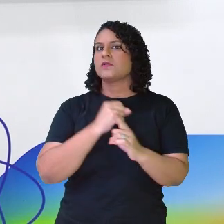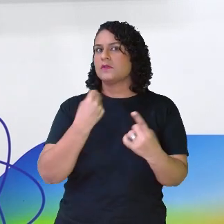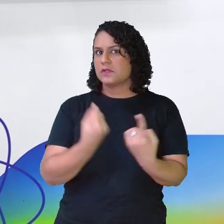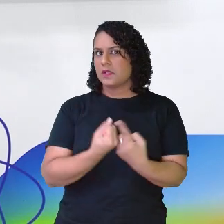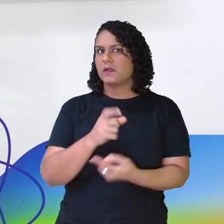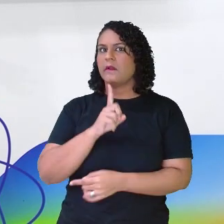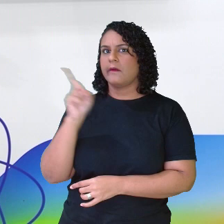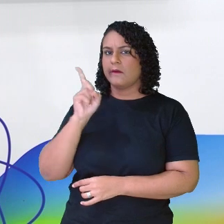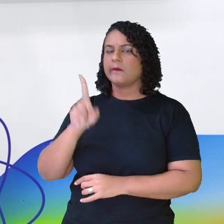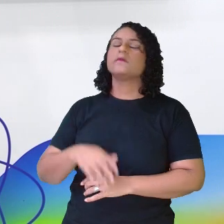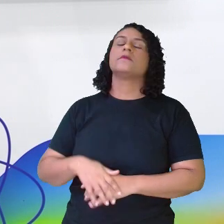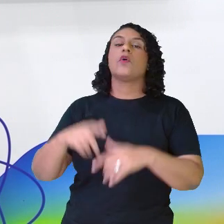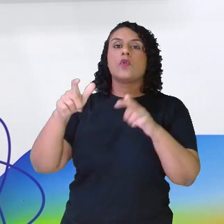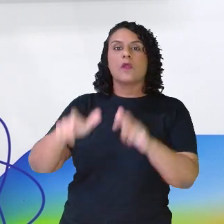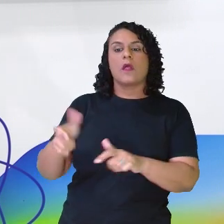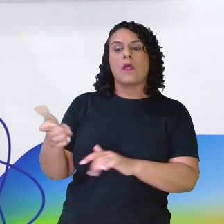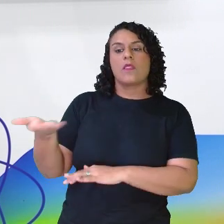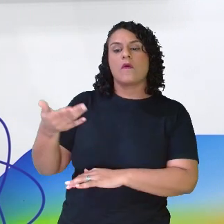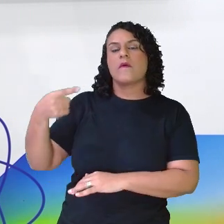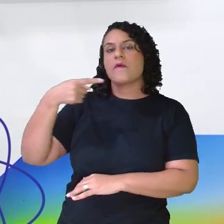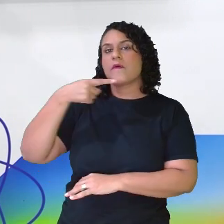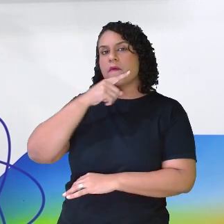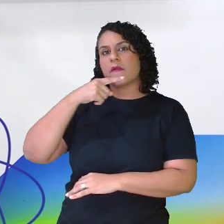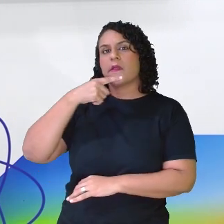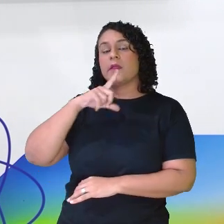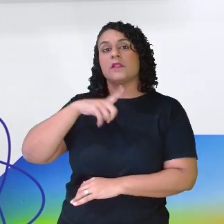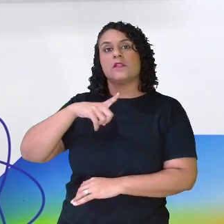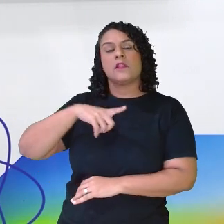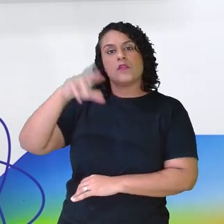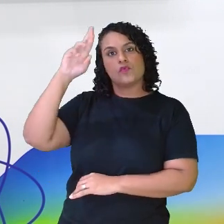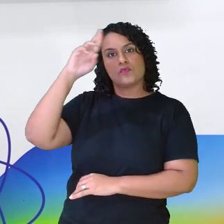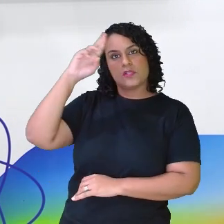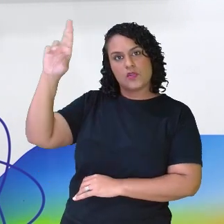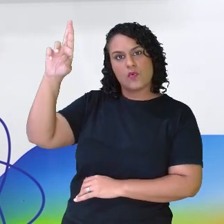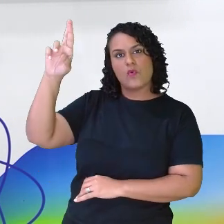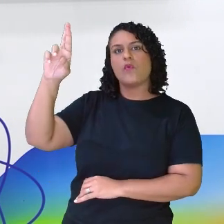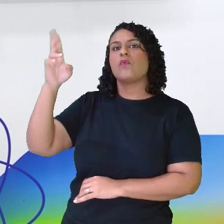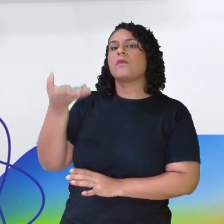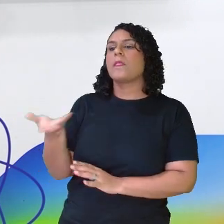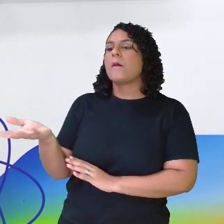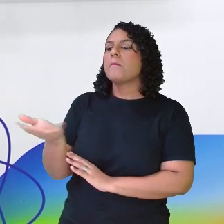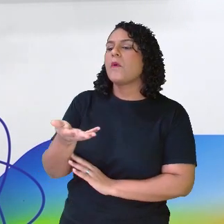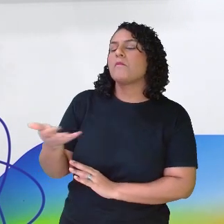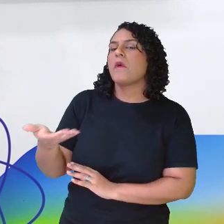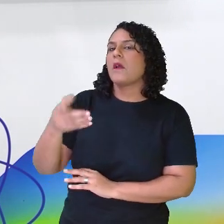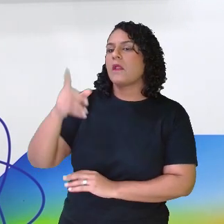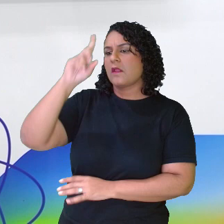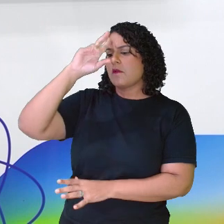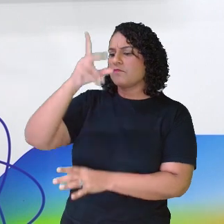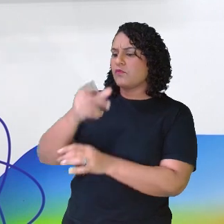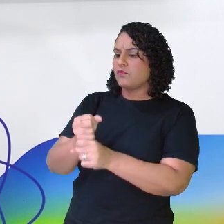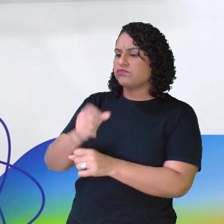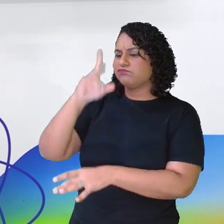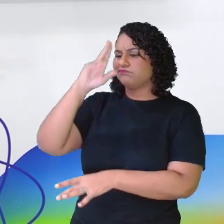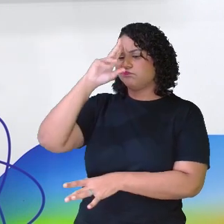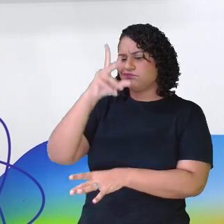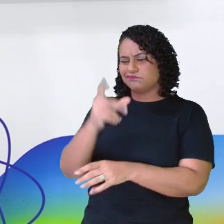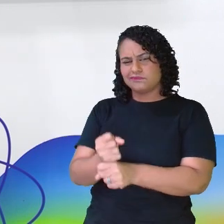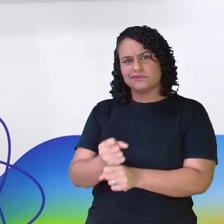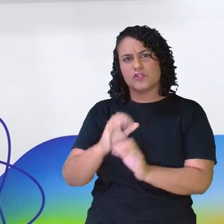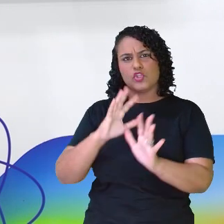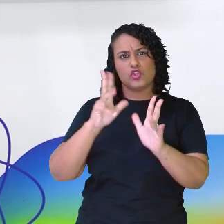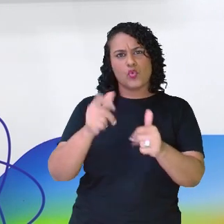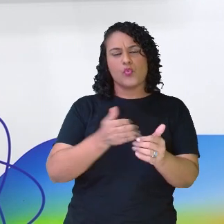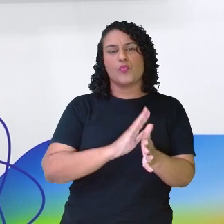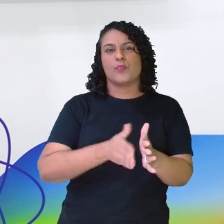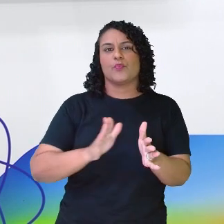acontecia. No engenho, nós temos o senhor de engenho. Era ele que mandava, era ele que comandava todo aquele